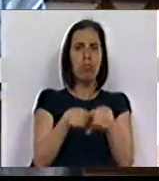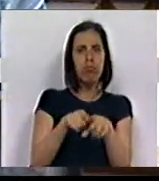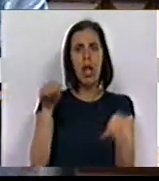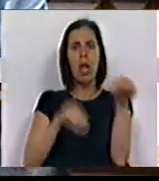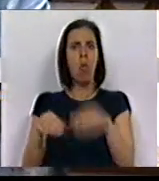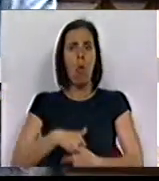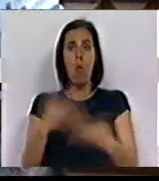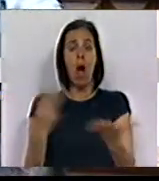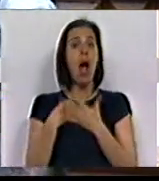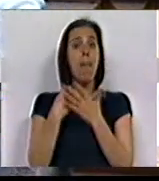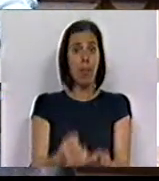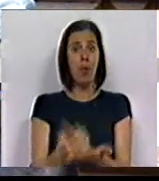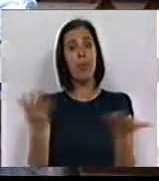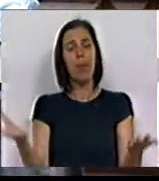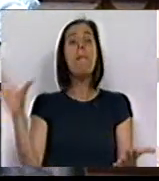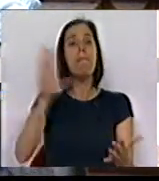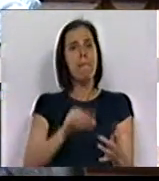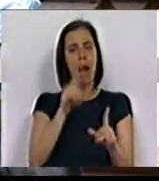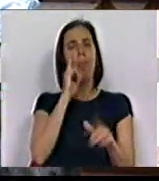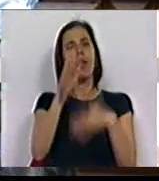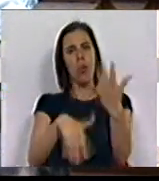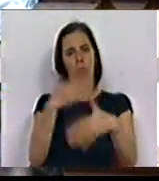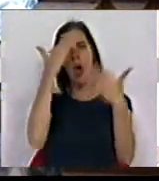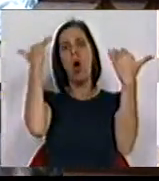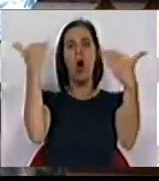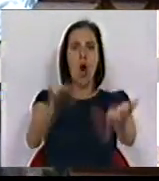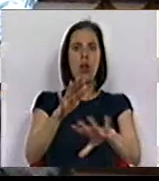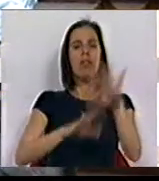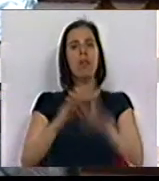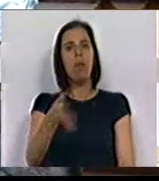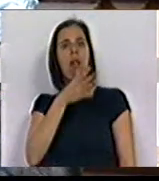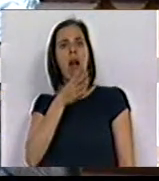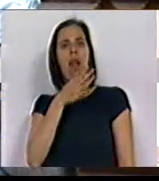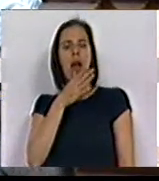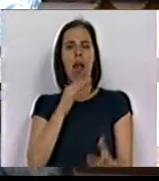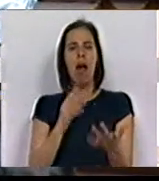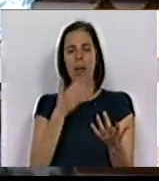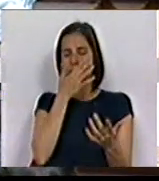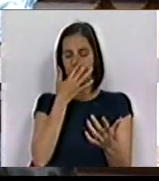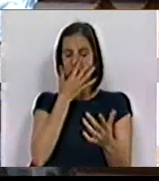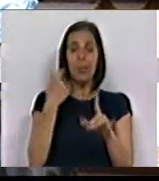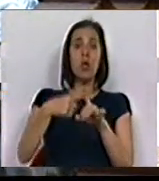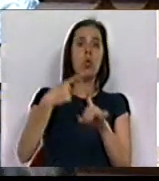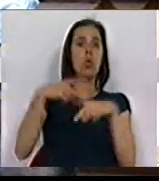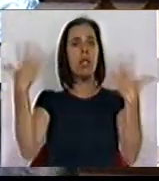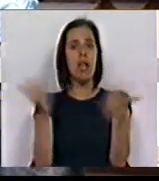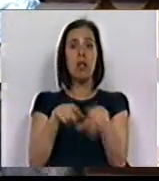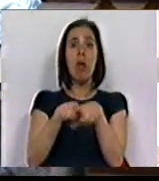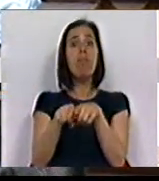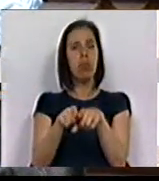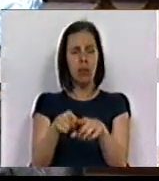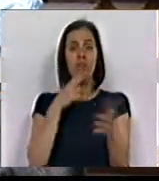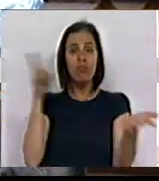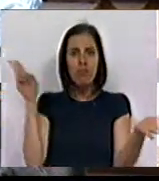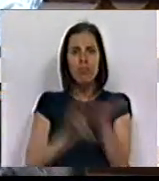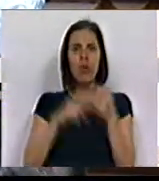e eleitoral de apoio. Por mais que continuem com a fazer um discurso de mistificação do sucesso desta política,